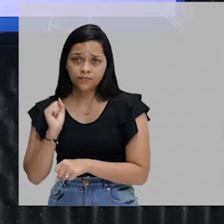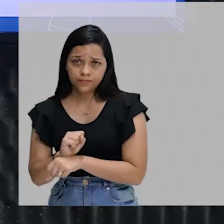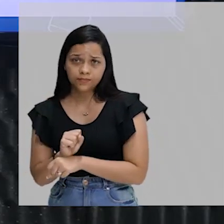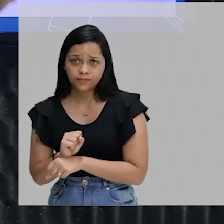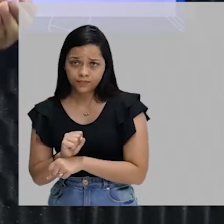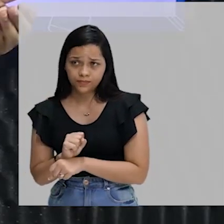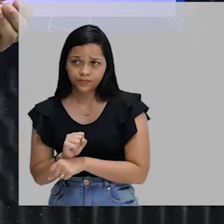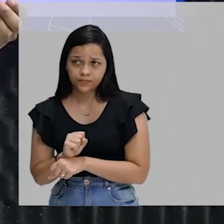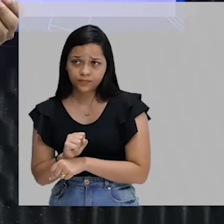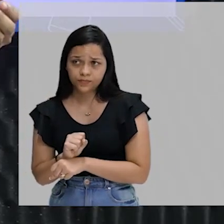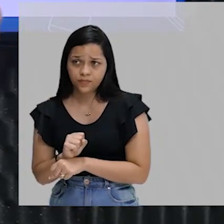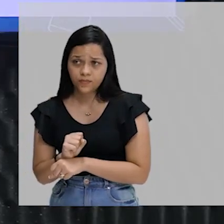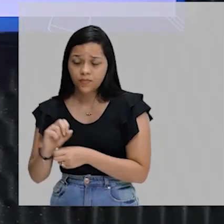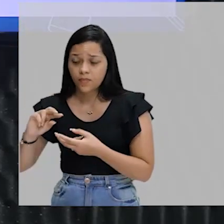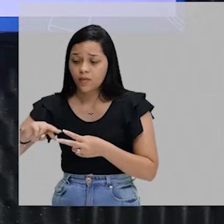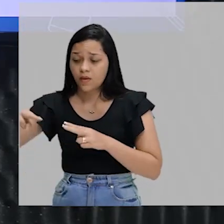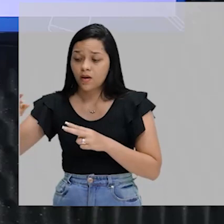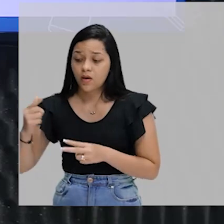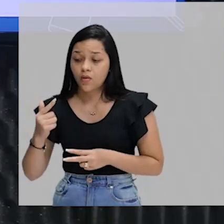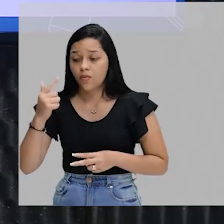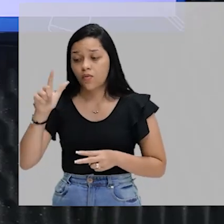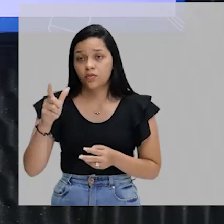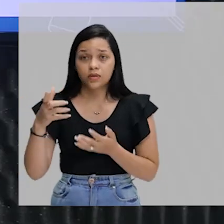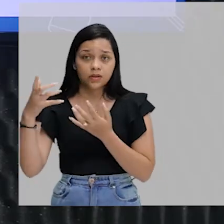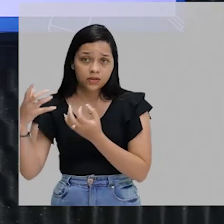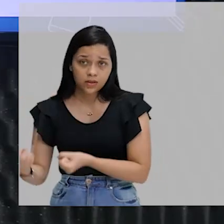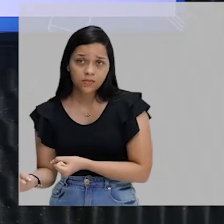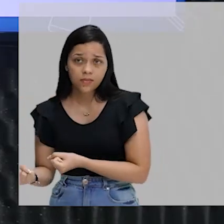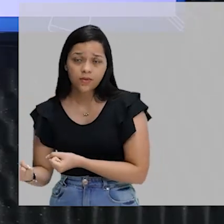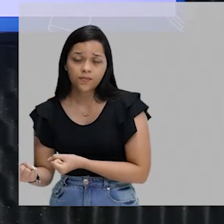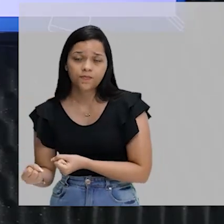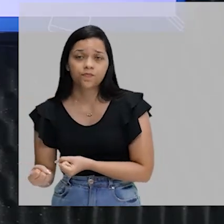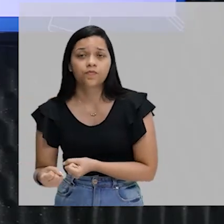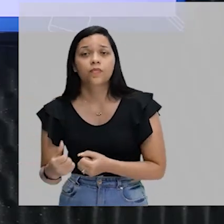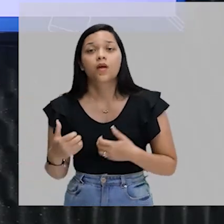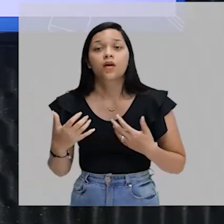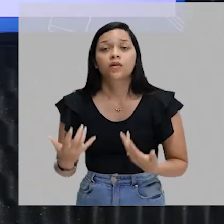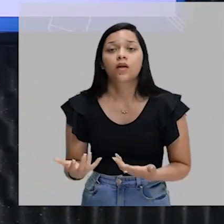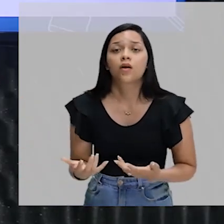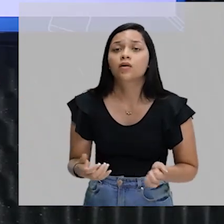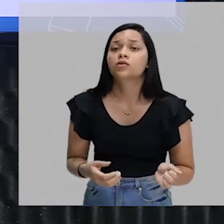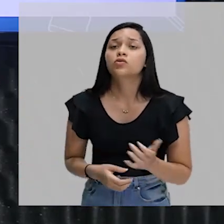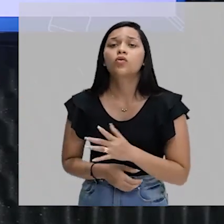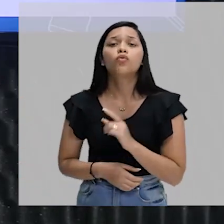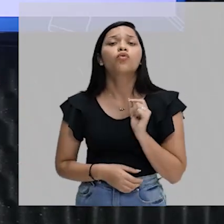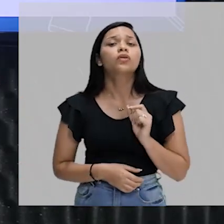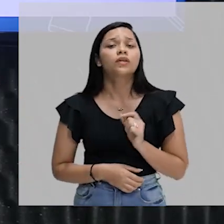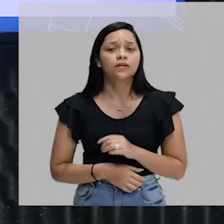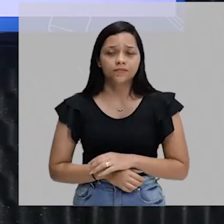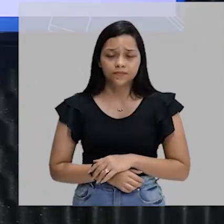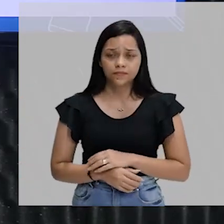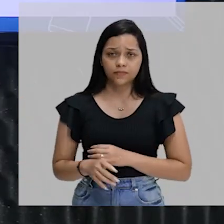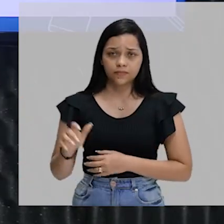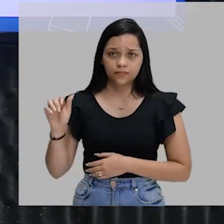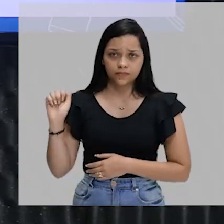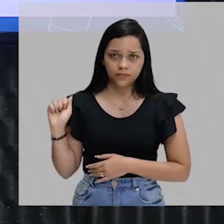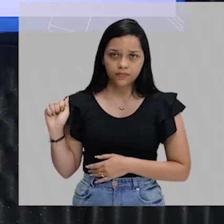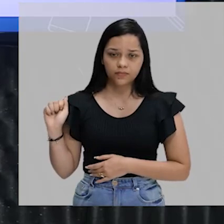neutralizado e o DNA que passou a agir foi o DNA que ela recebeu. Então, essa inovação, o que se deve? Letra A.